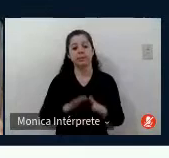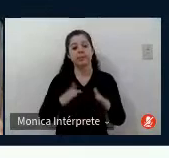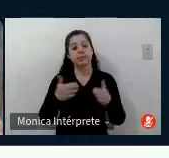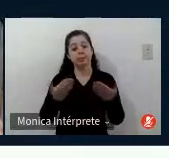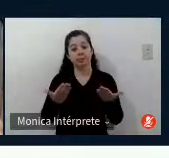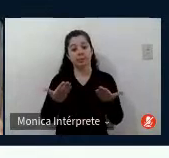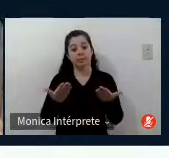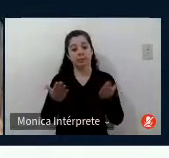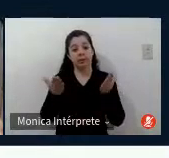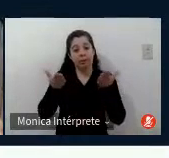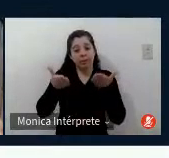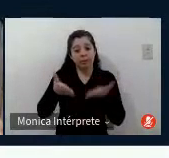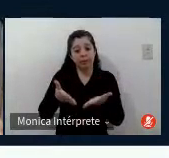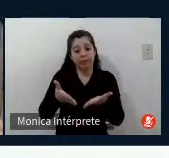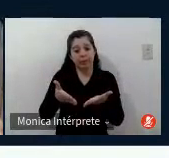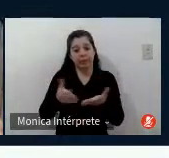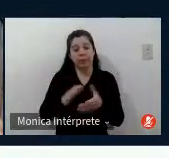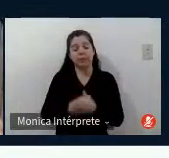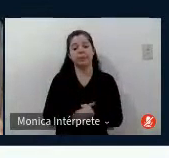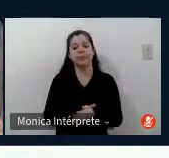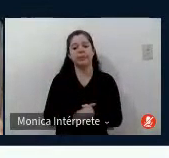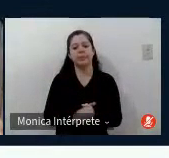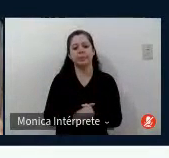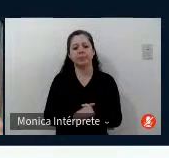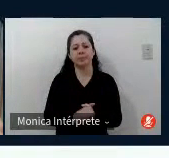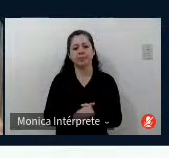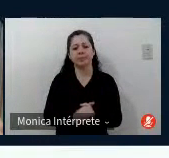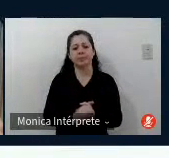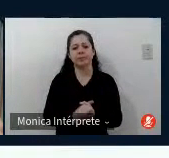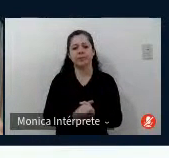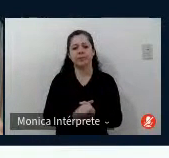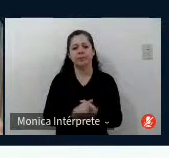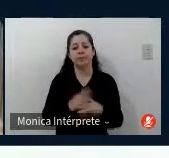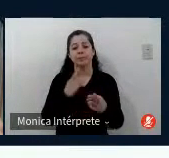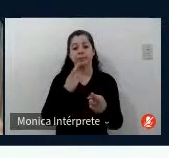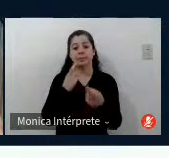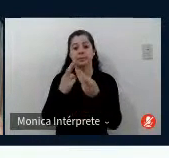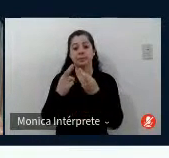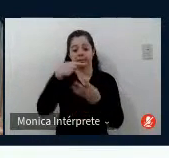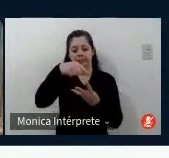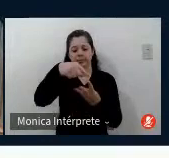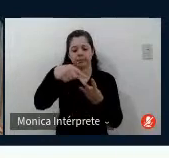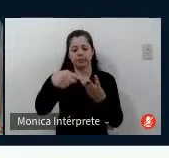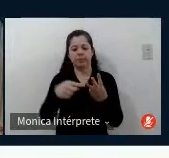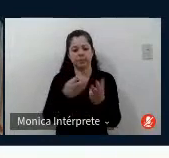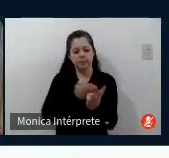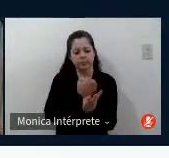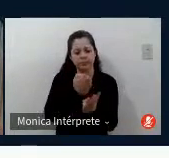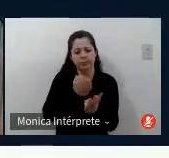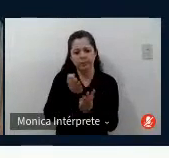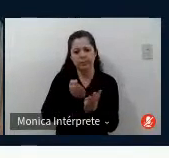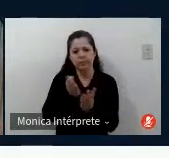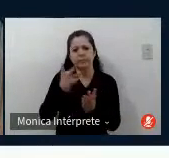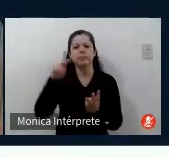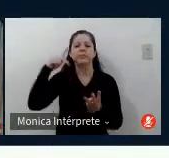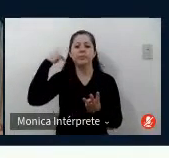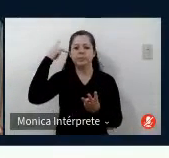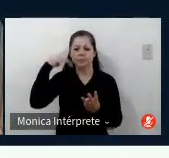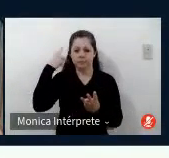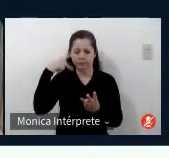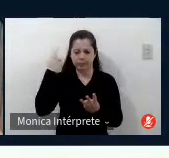Especificamente relacionado aos três eixos da nossa política, né, a gente sabe